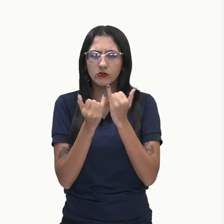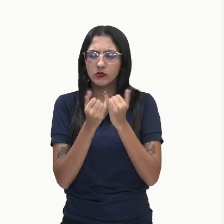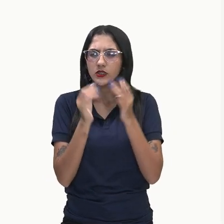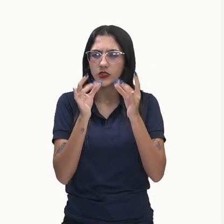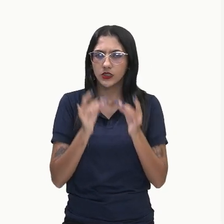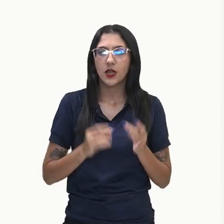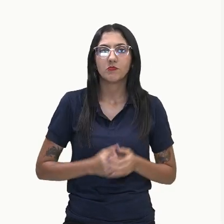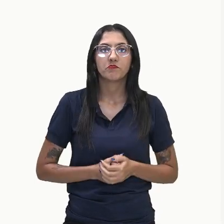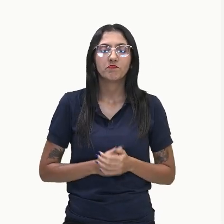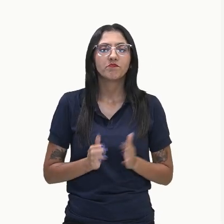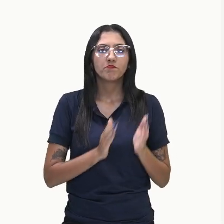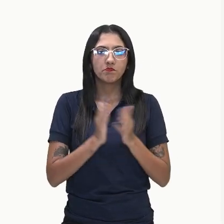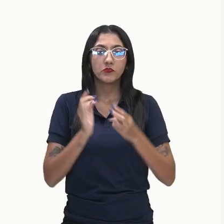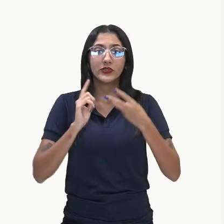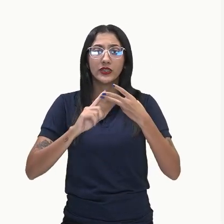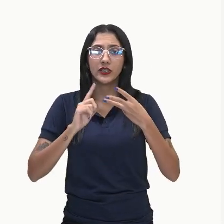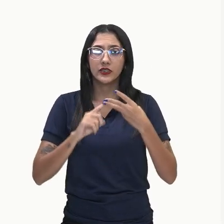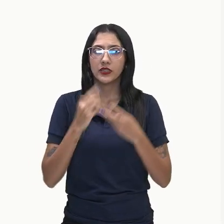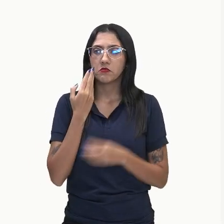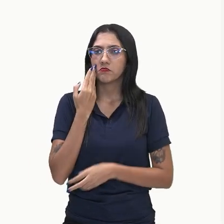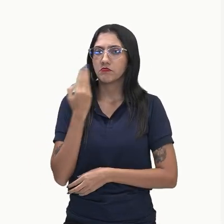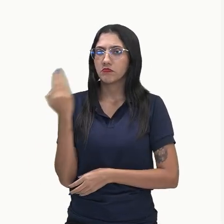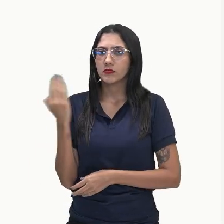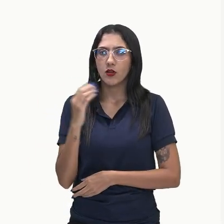o obtusângulo.